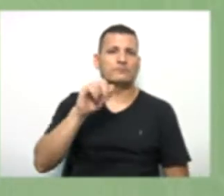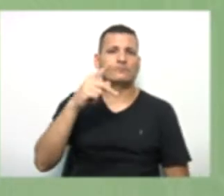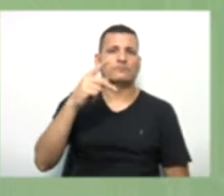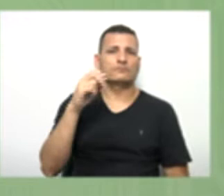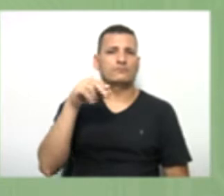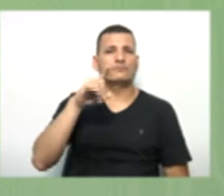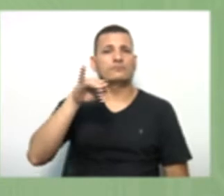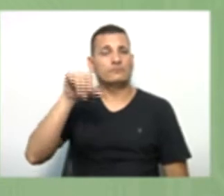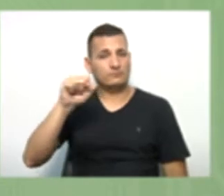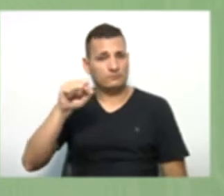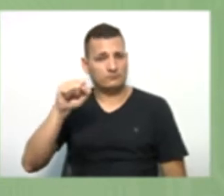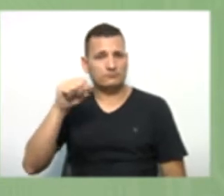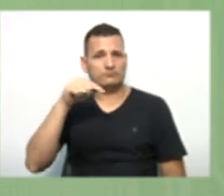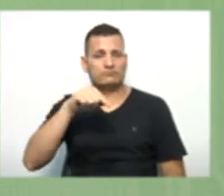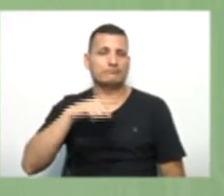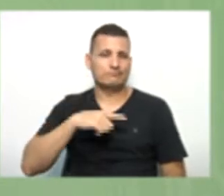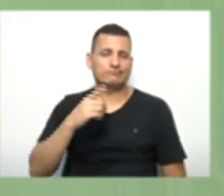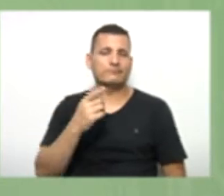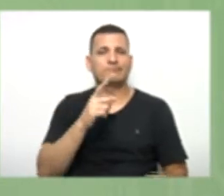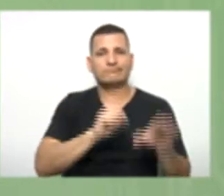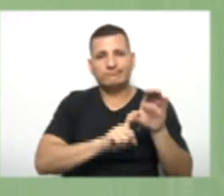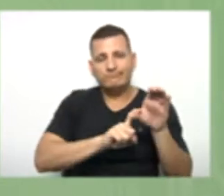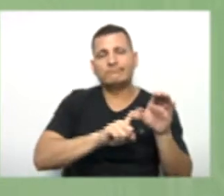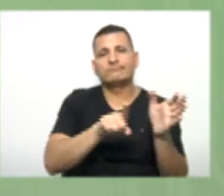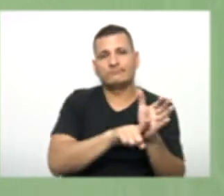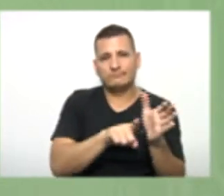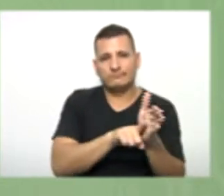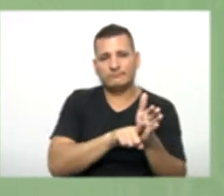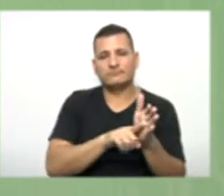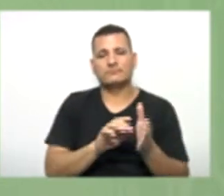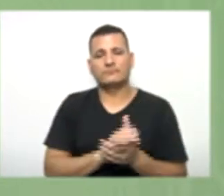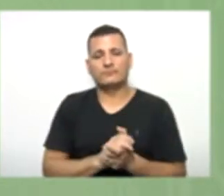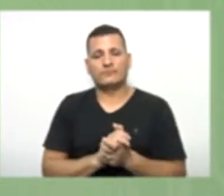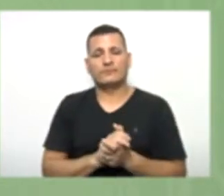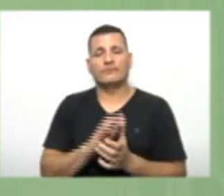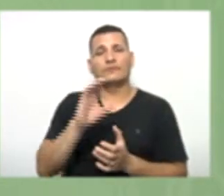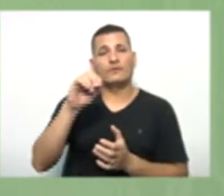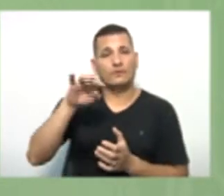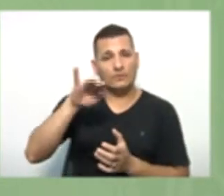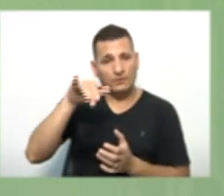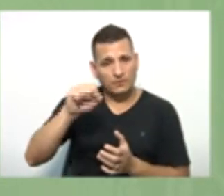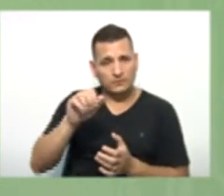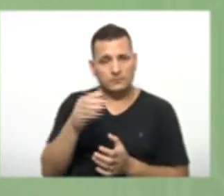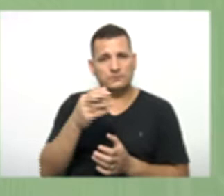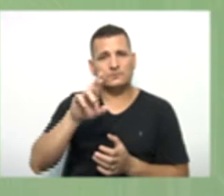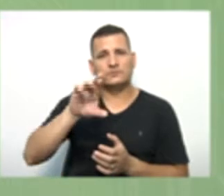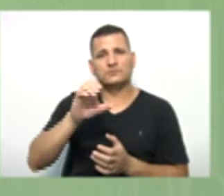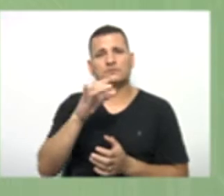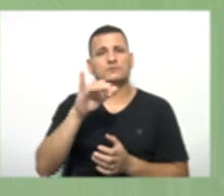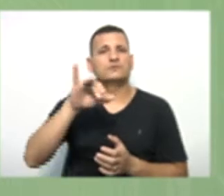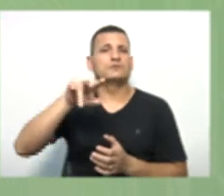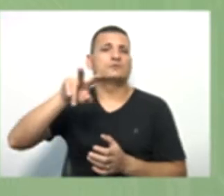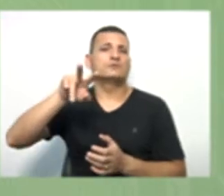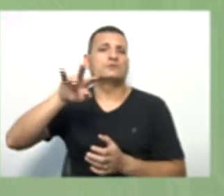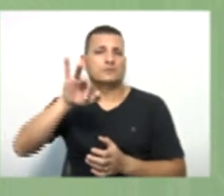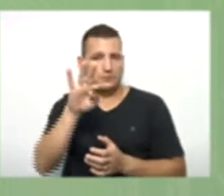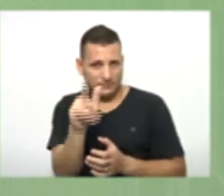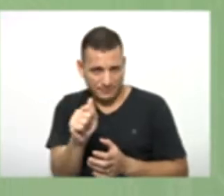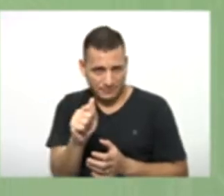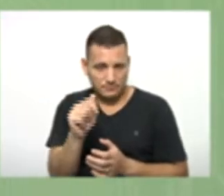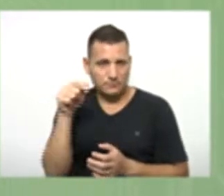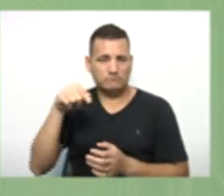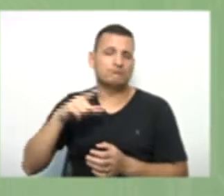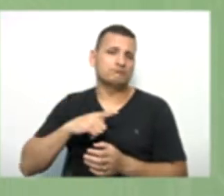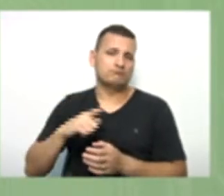natureza devedora. E contas de receita tem natureza credora, ou seja, no